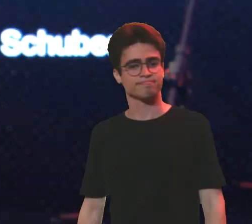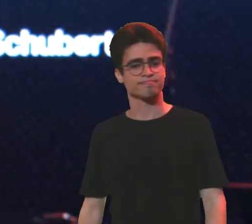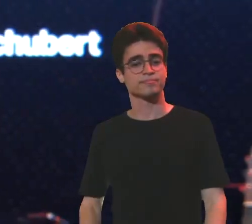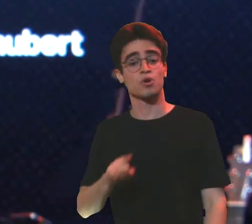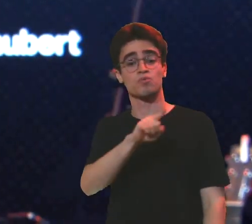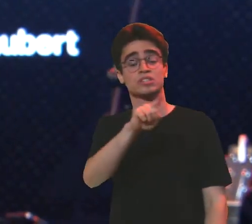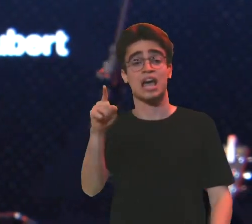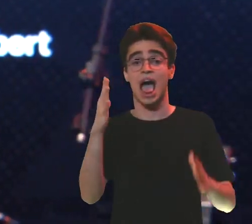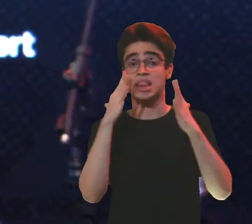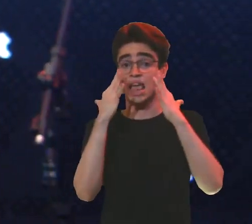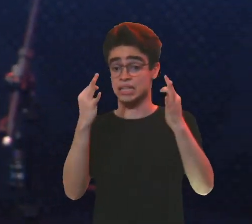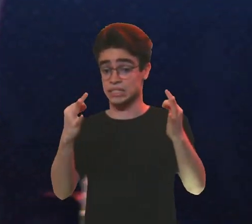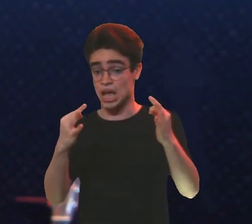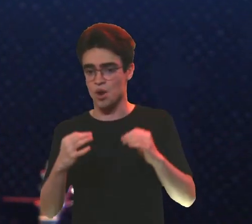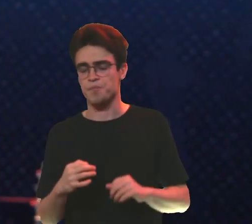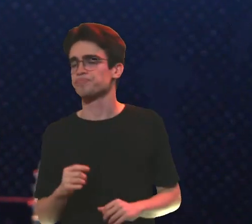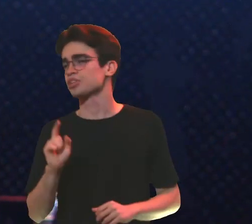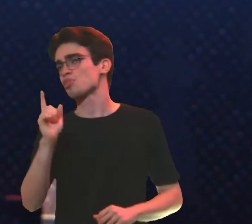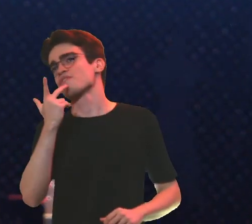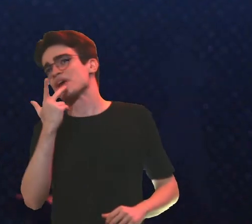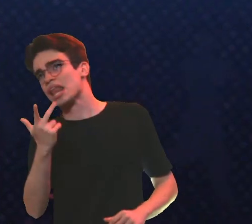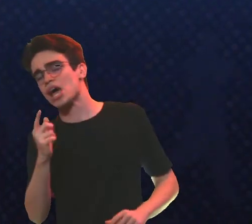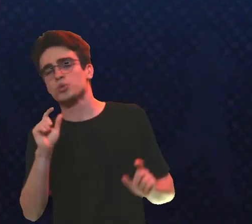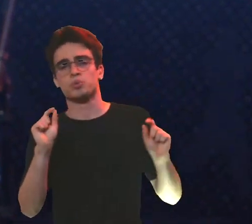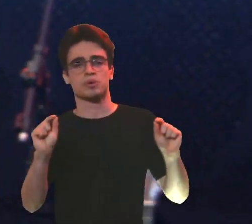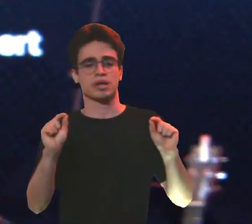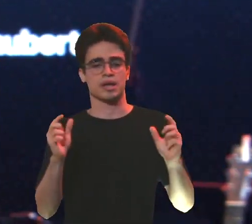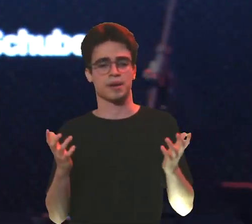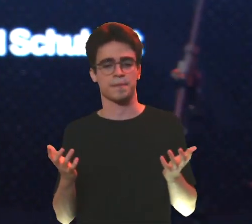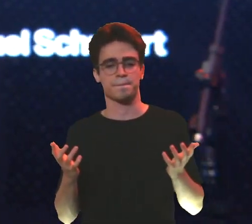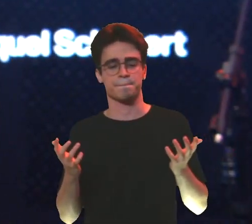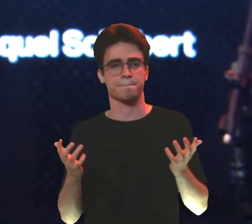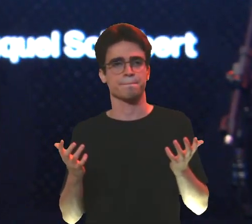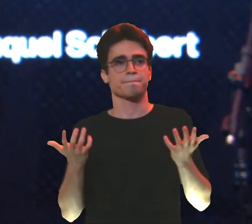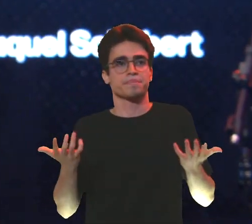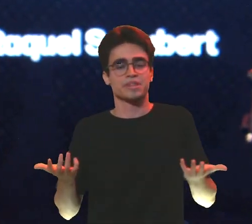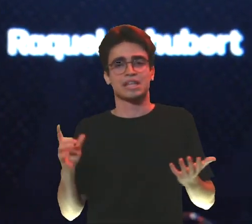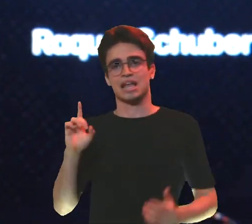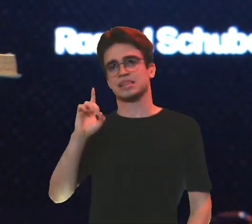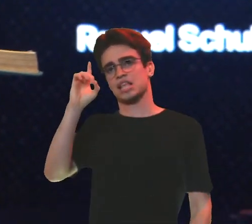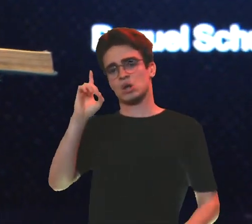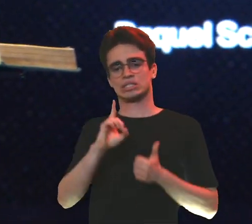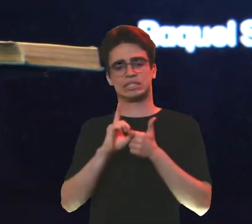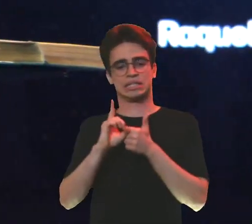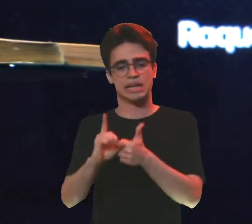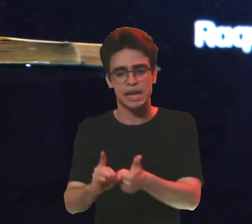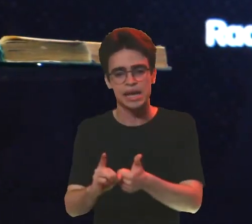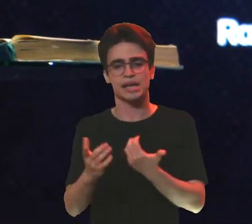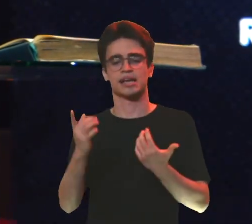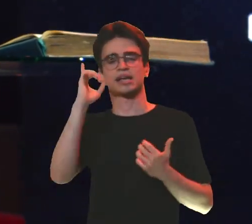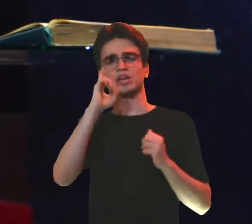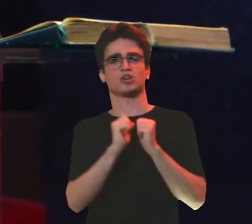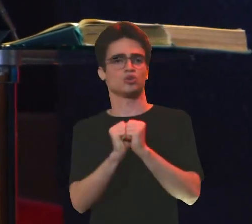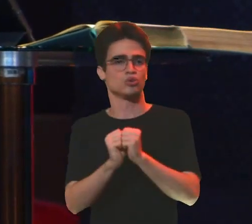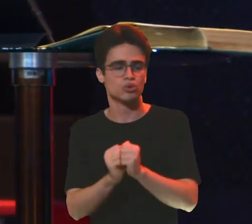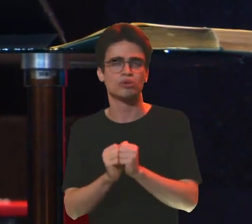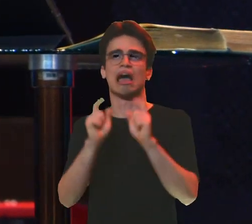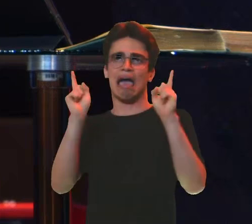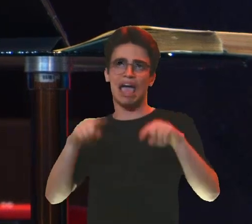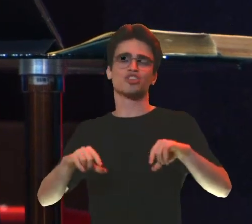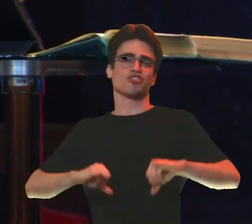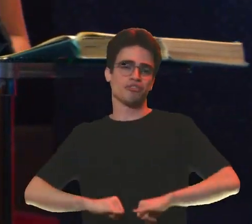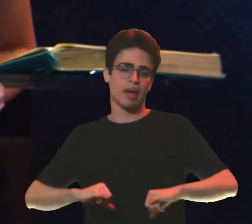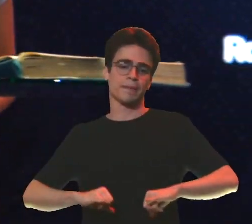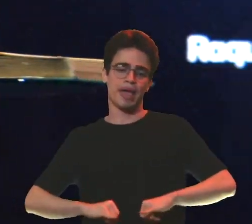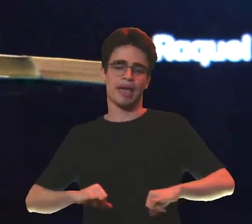Presta atenção, eu não estou dizendo que a gente seguir a Deus e que viver com Deus é uma vida de sofrimento e que Ele